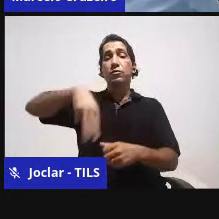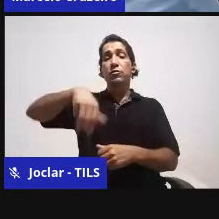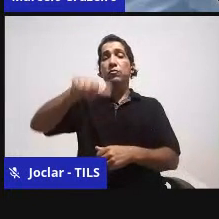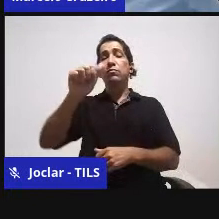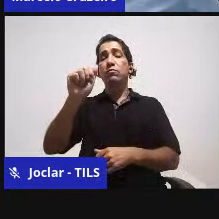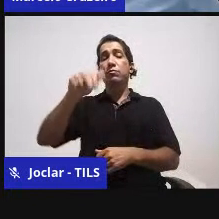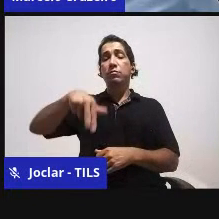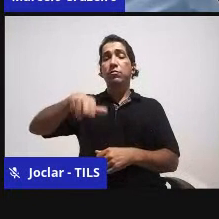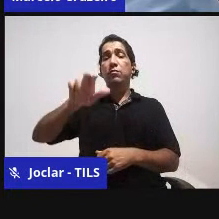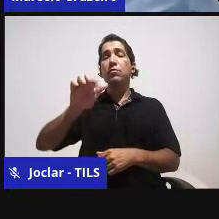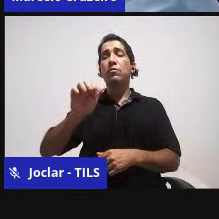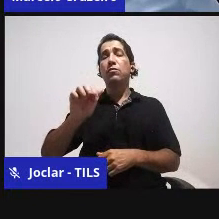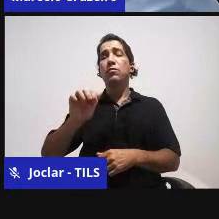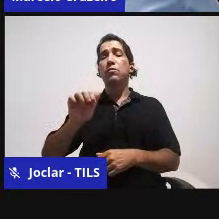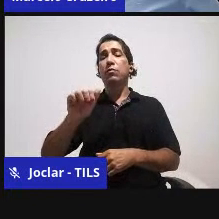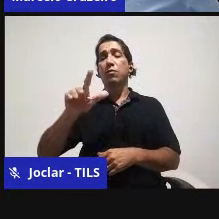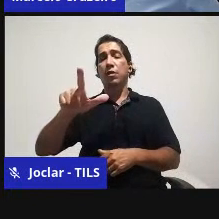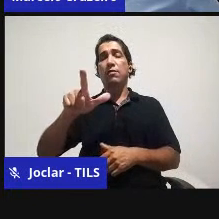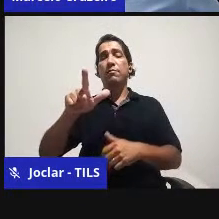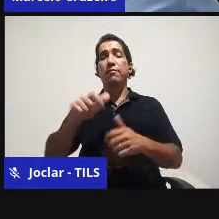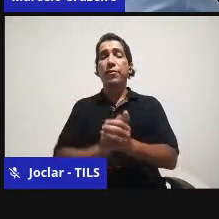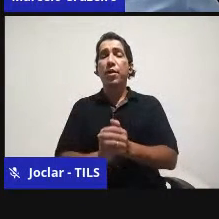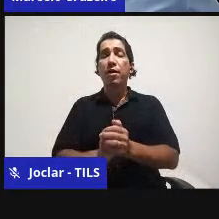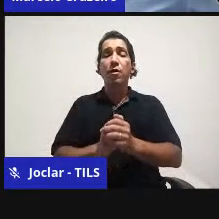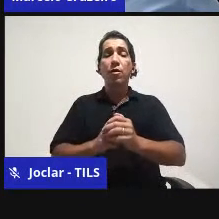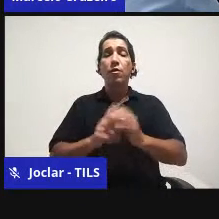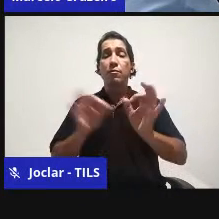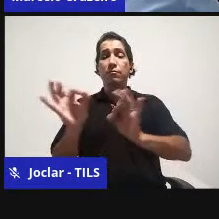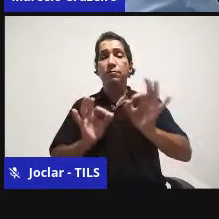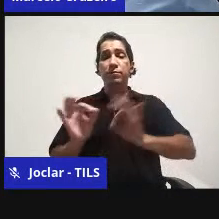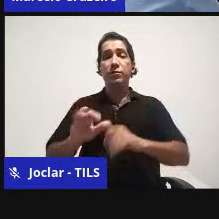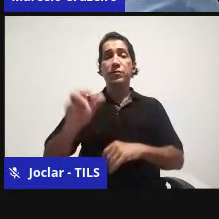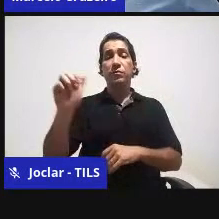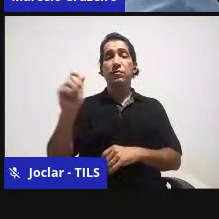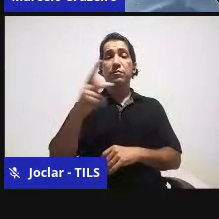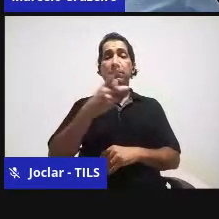uma API com a plataforma para a gente ter os dados